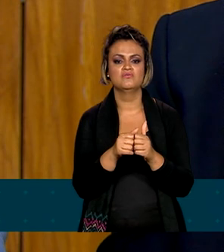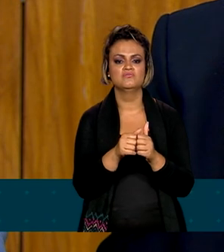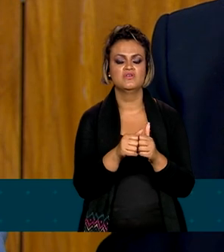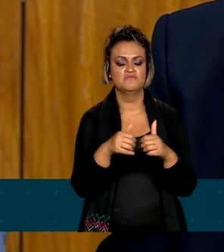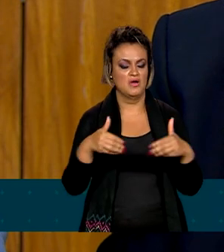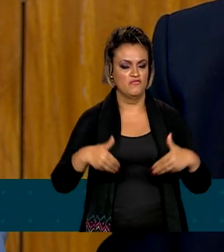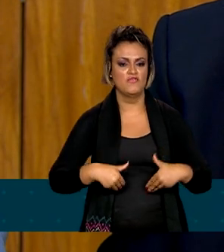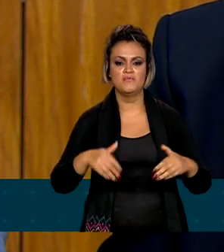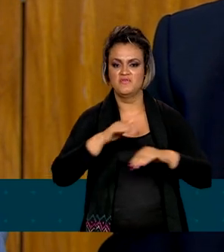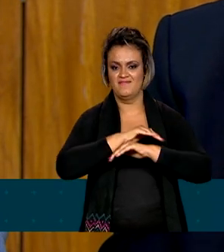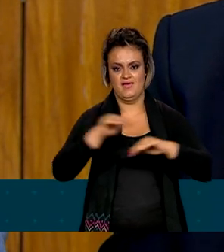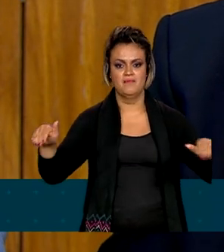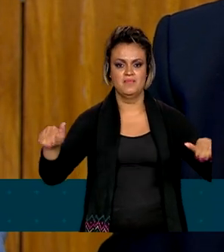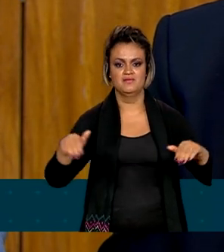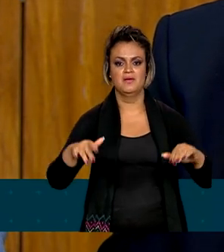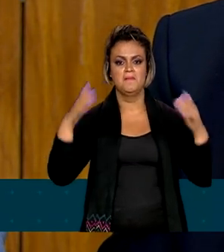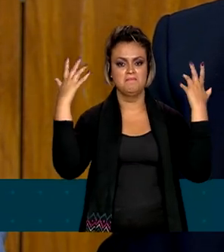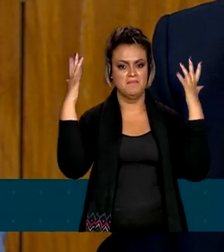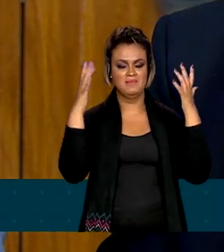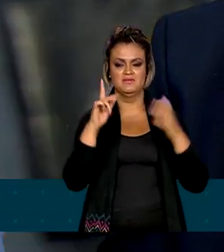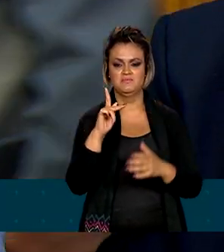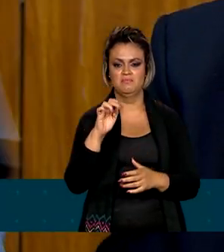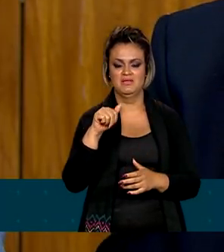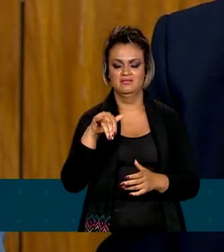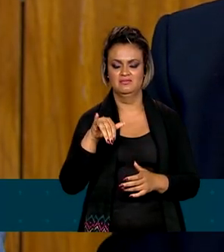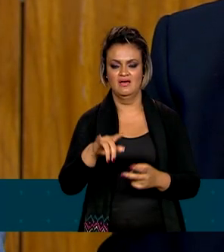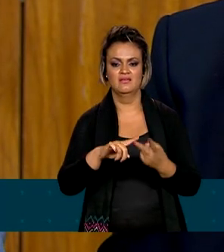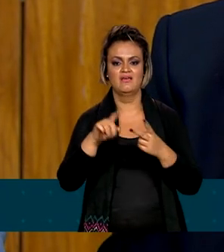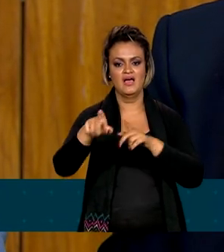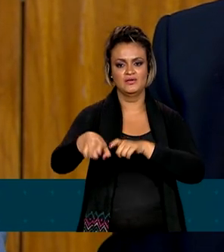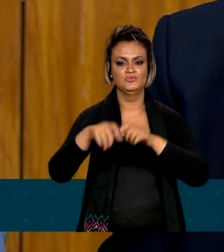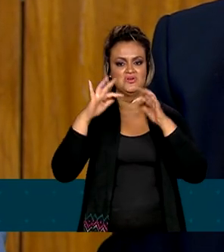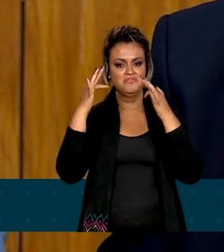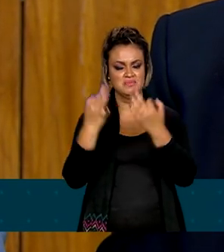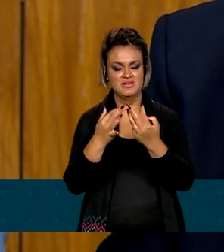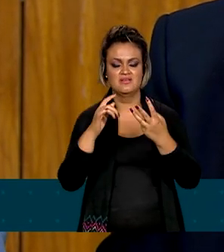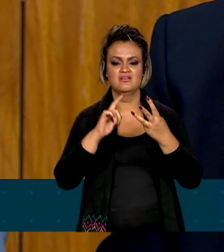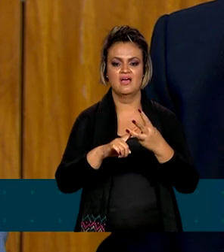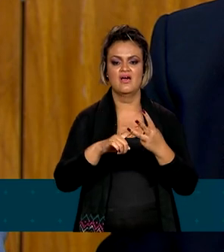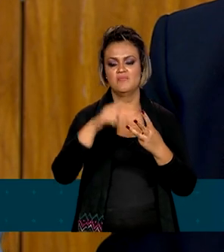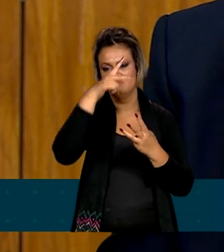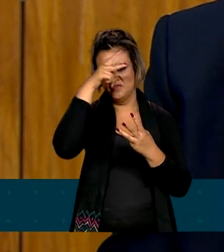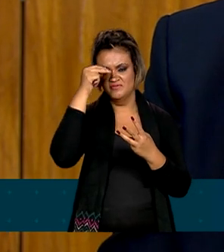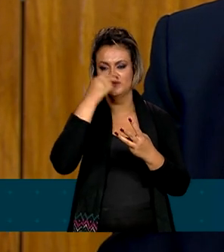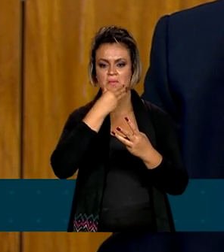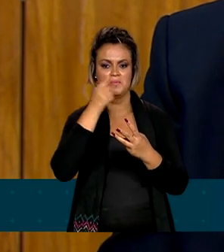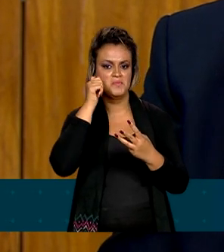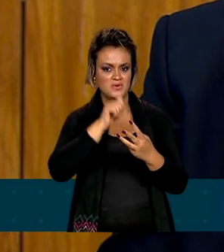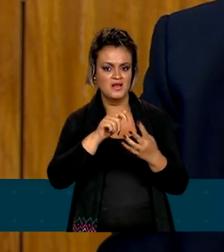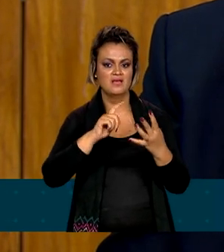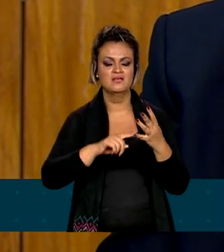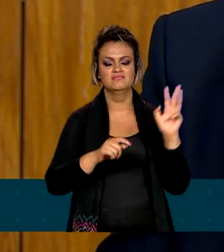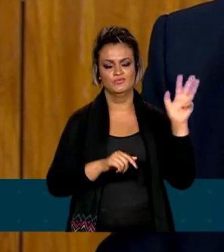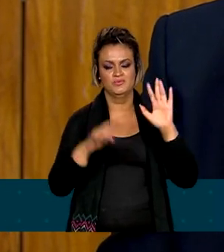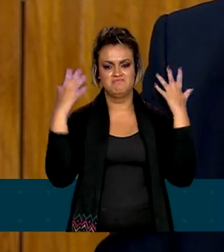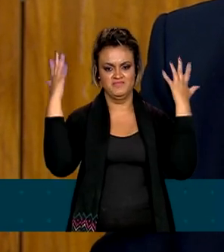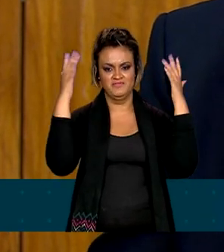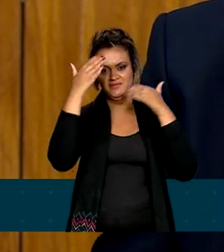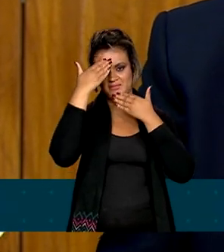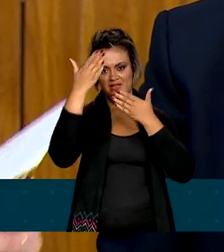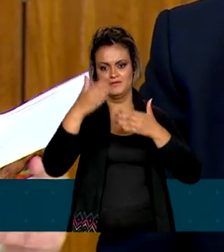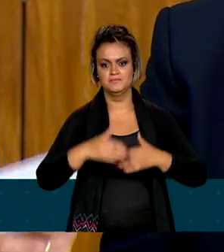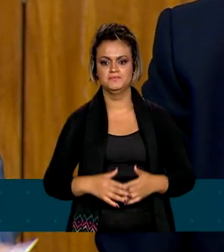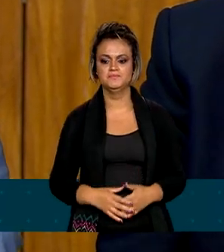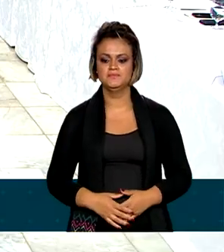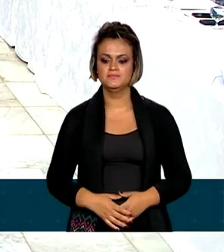fome embora novamente. Viva o PNAE, viva a agricultura familiar, vivam os prefeitos e prefeitas, viva o presidente Lula. Muito